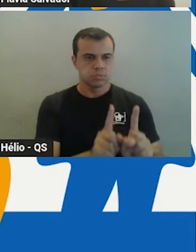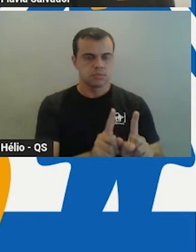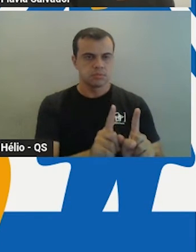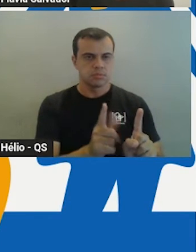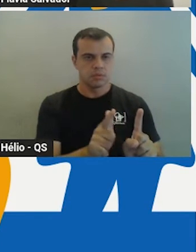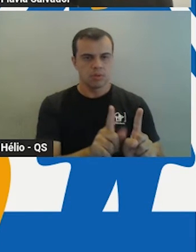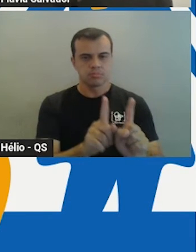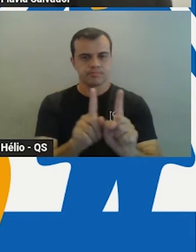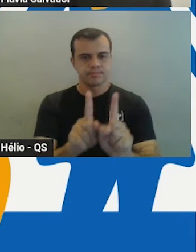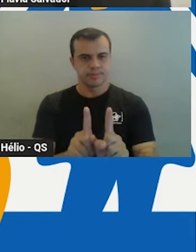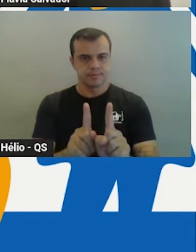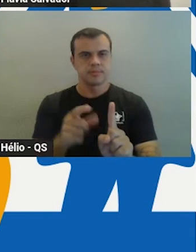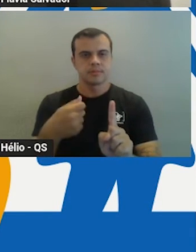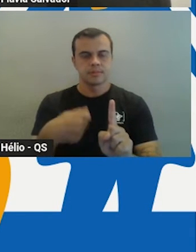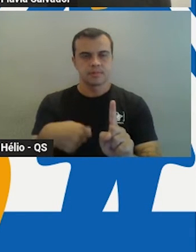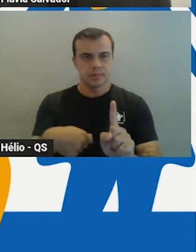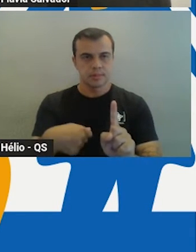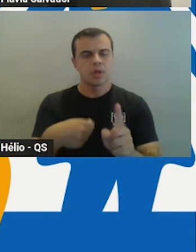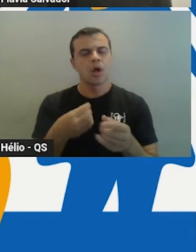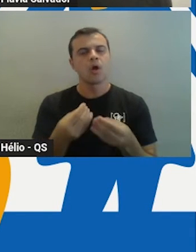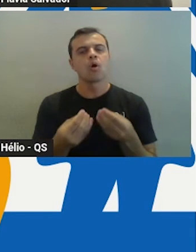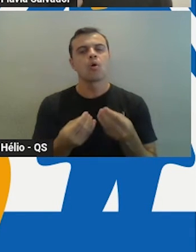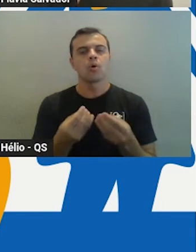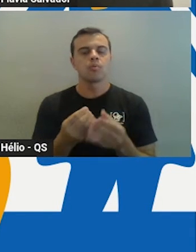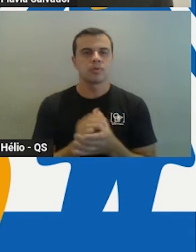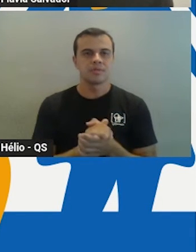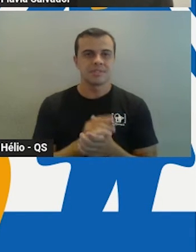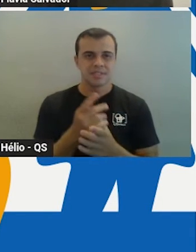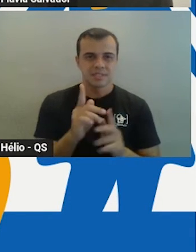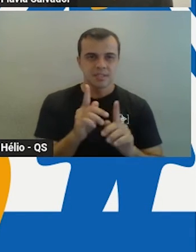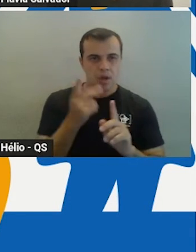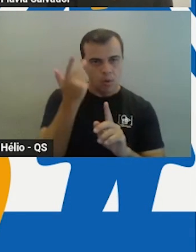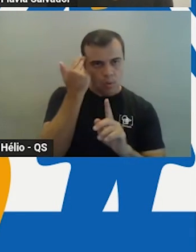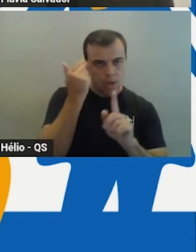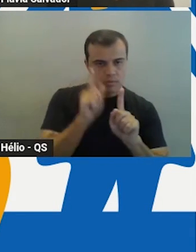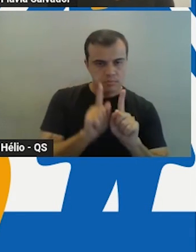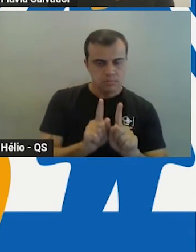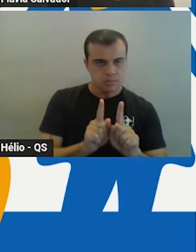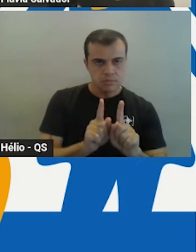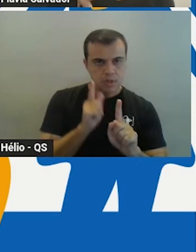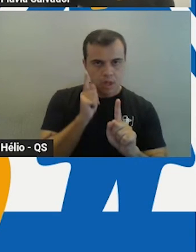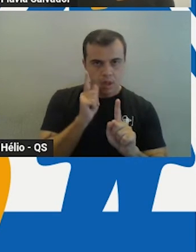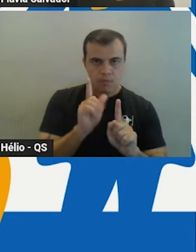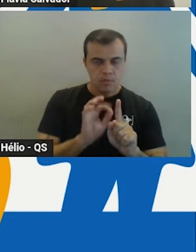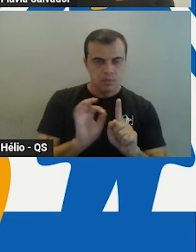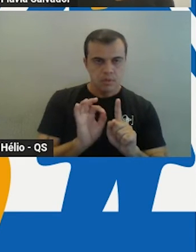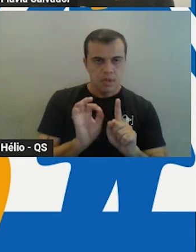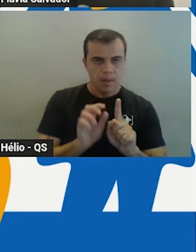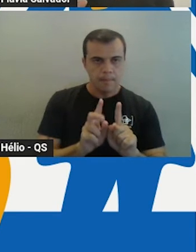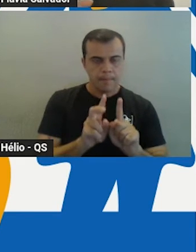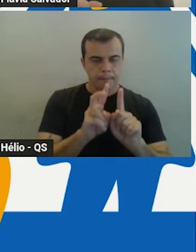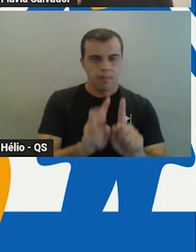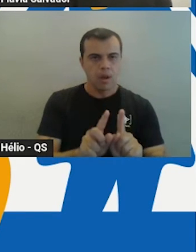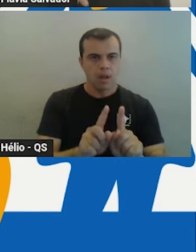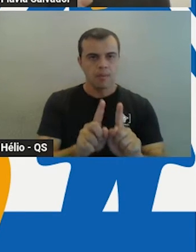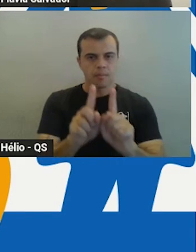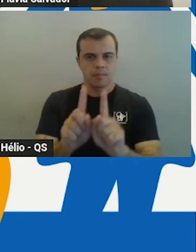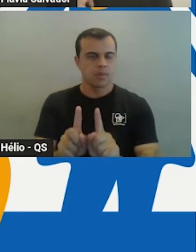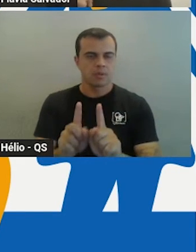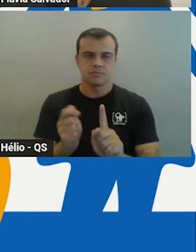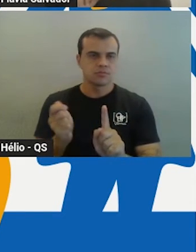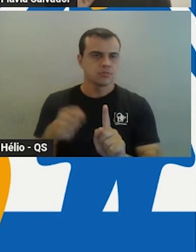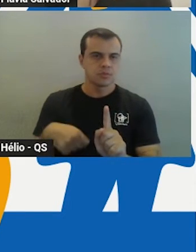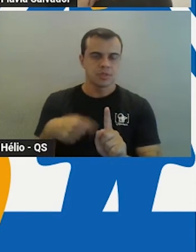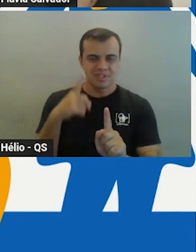uma toca para outra. Como esses coelhinhos não vão conseguir pular, né, porque vai ser